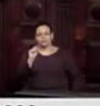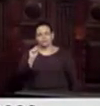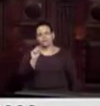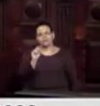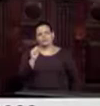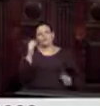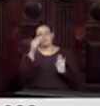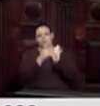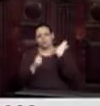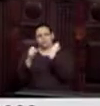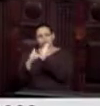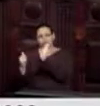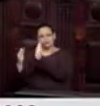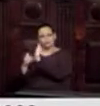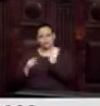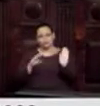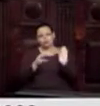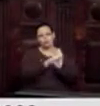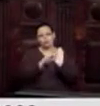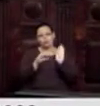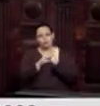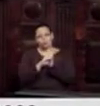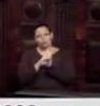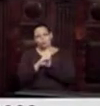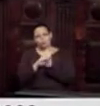que foram retirados da Constituição.